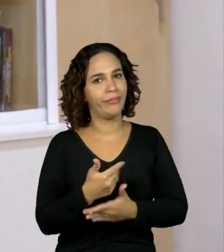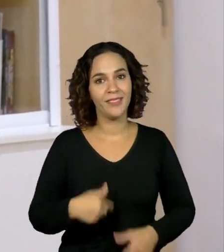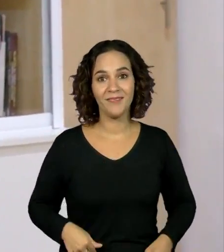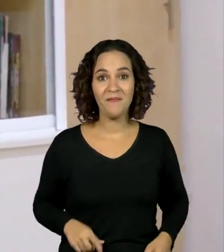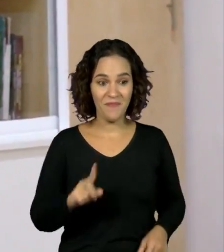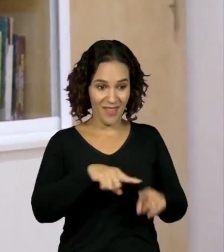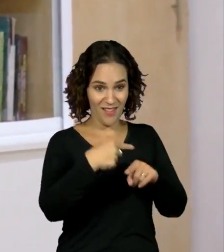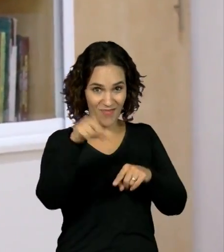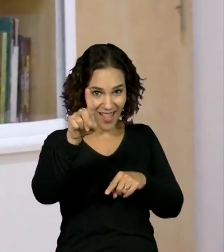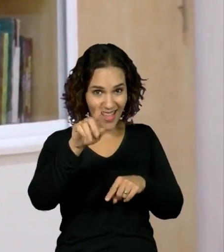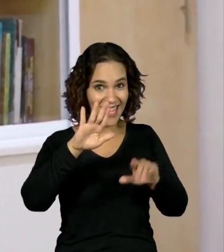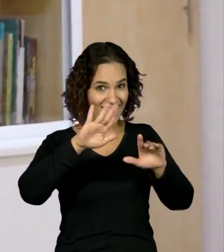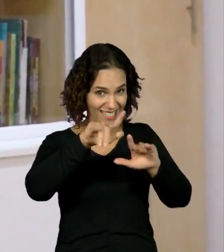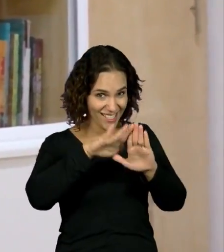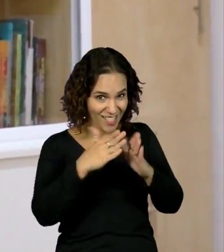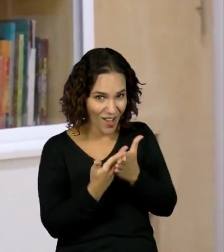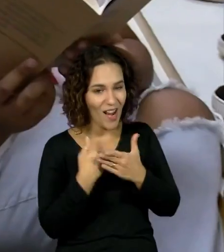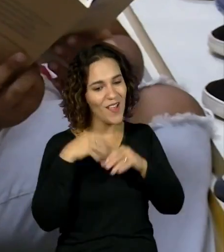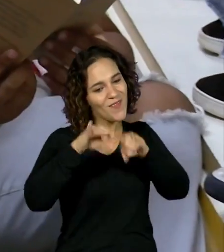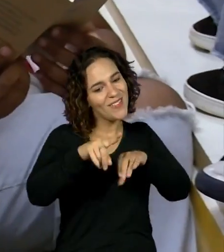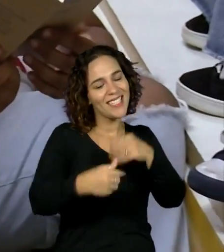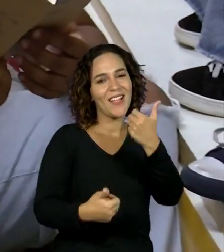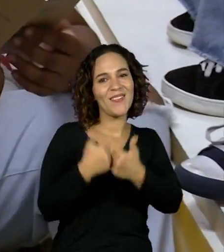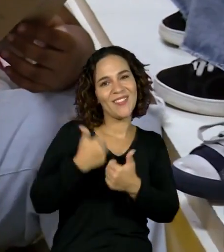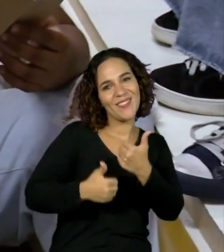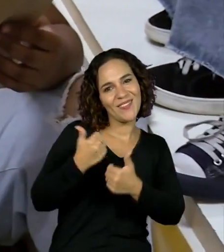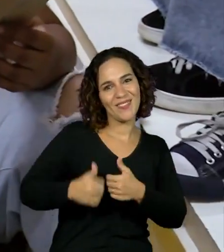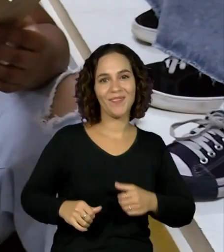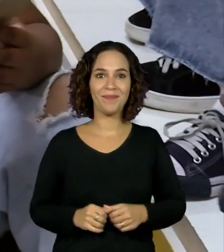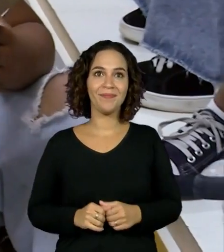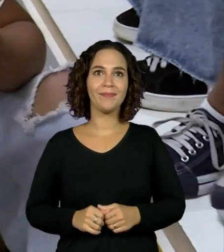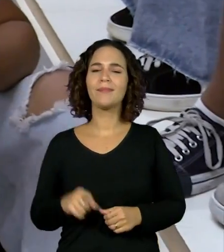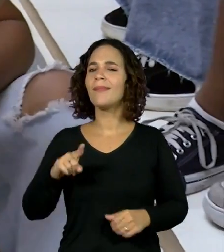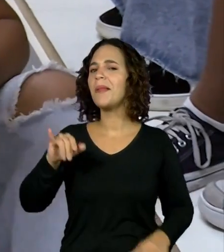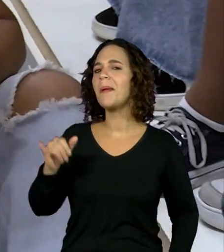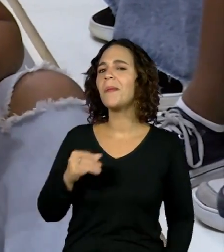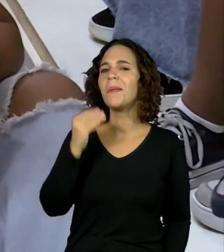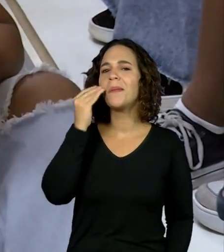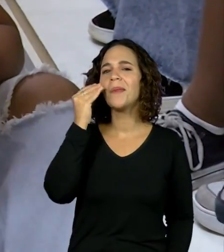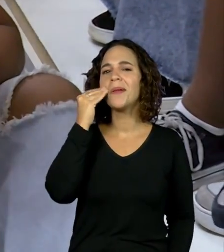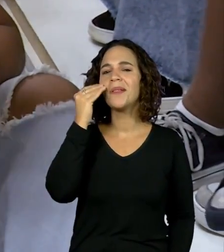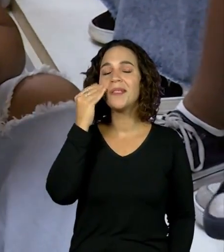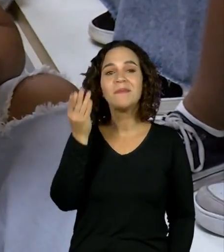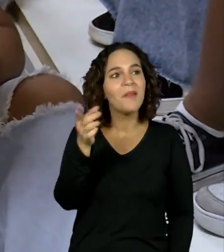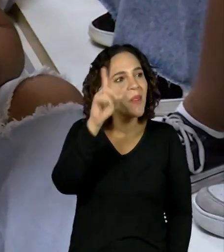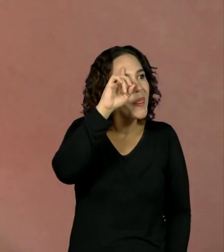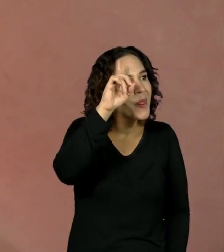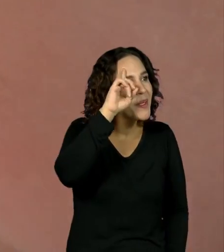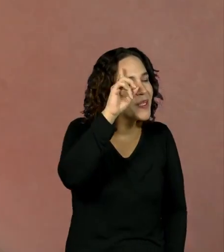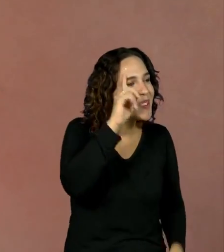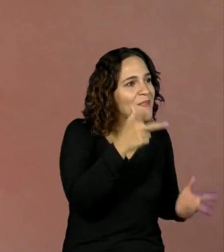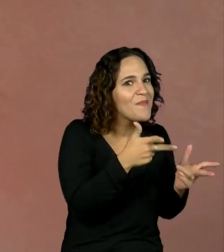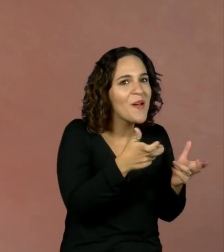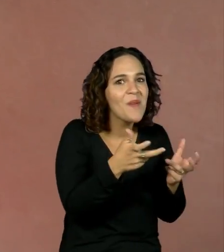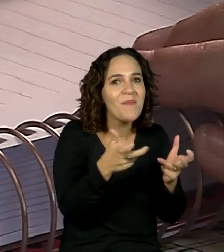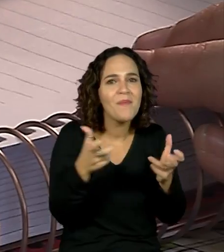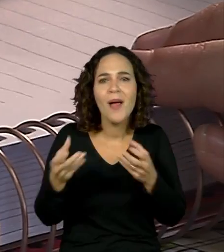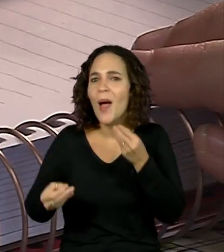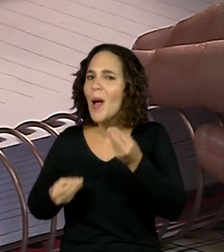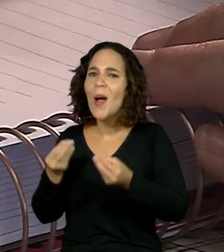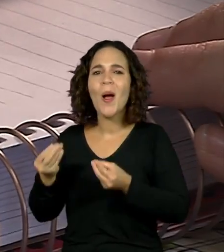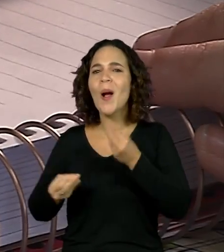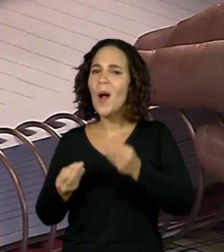para a escola, vou ensiná-lo a jogar bola. Uma oportunidade para sentir no dia a dia como é ser